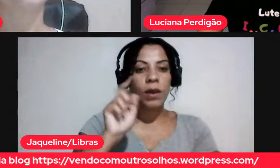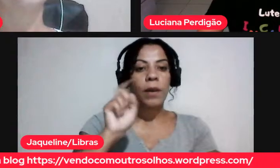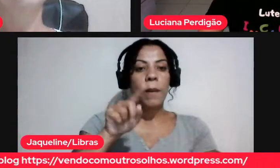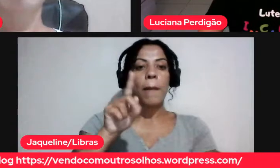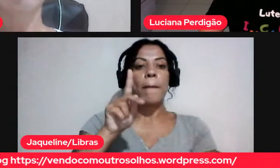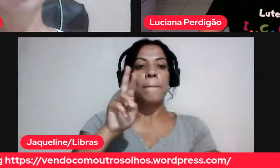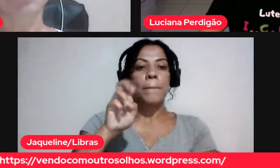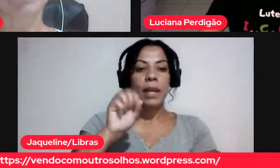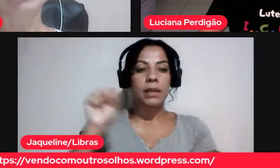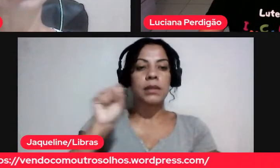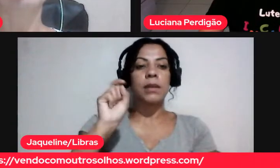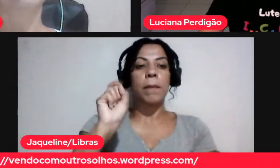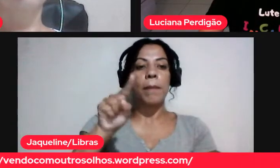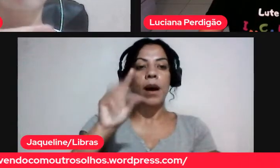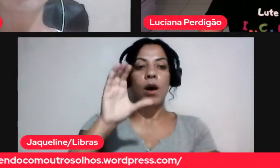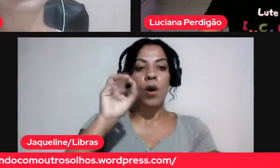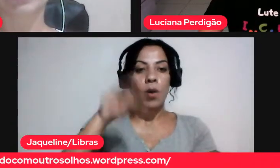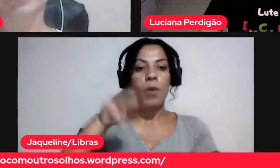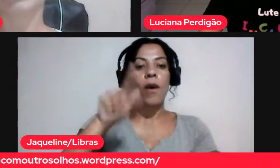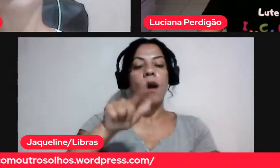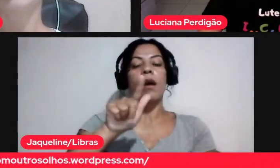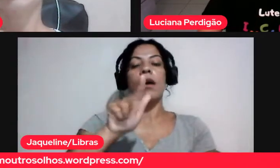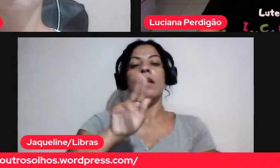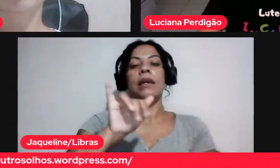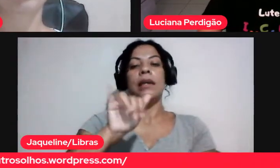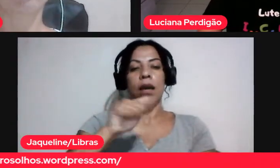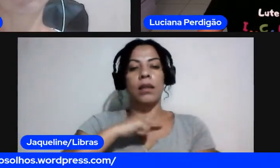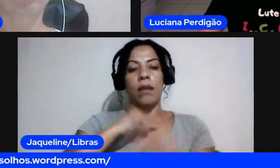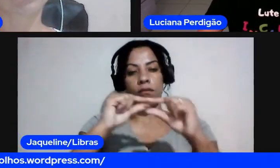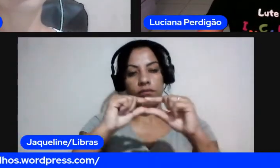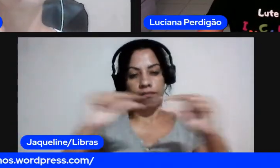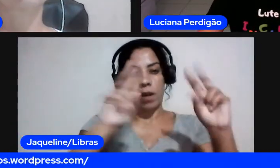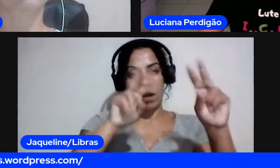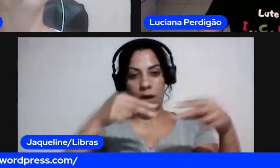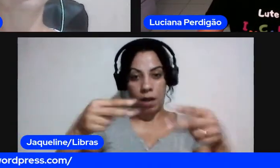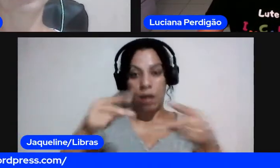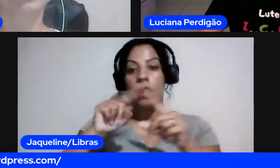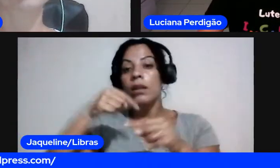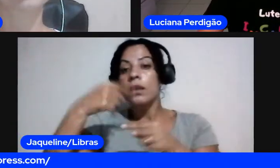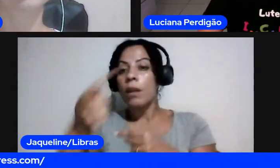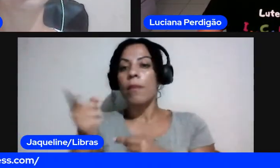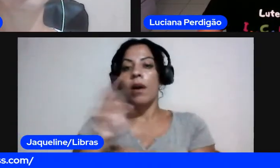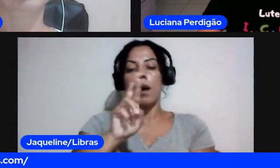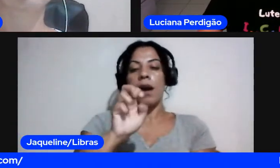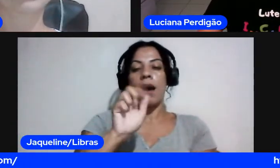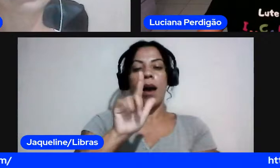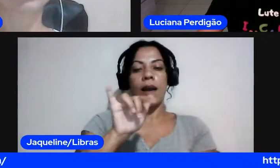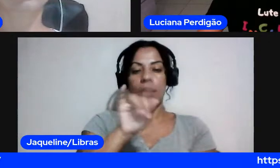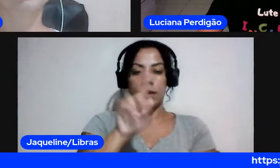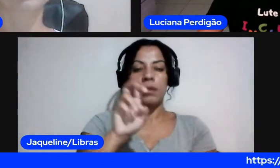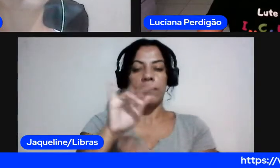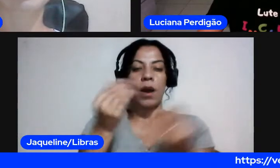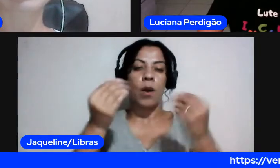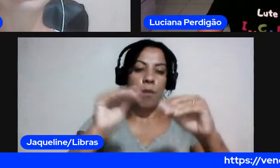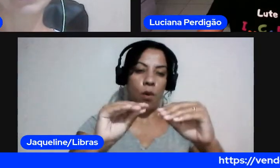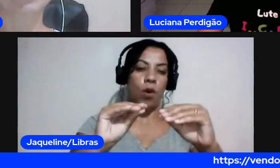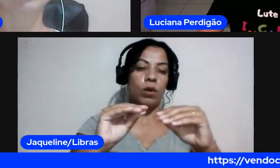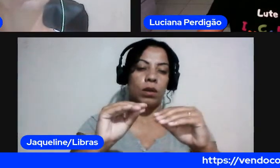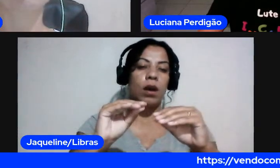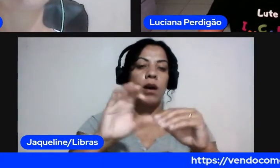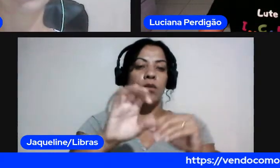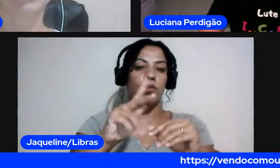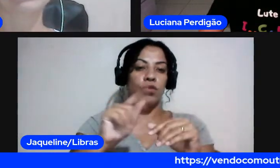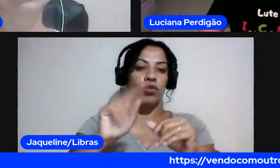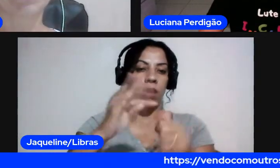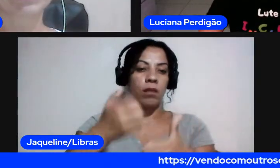olhos.wordpress.com/guia. Então, vai estar passando, e depois a Realize também coloca no nosso chat para que vocês consigam ter